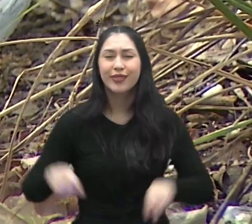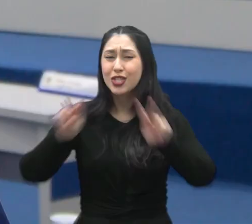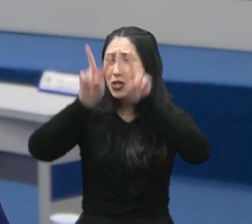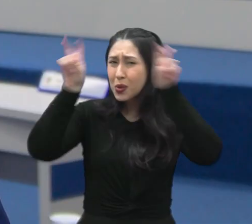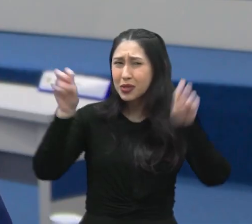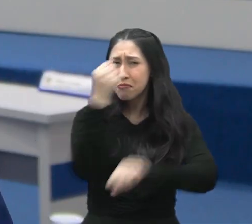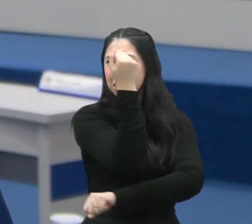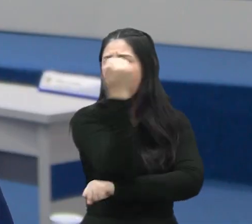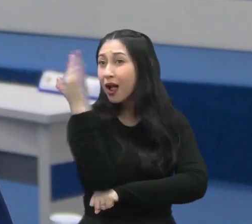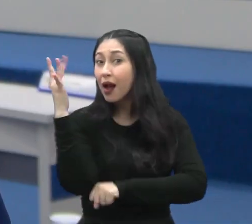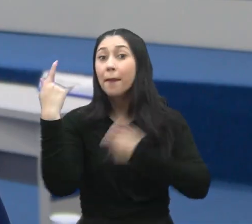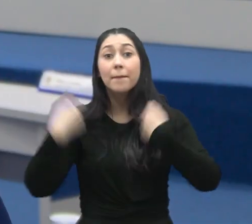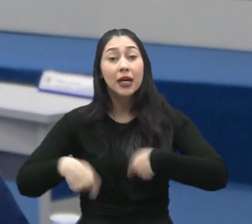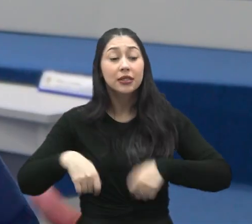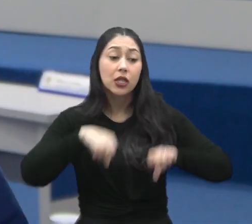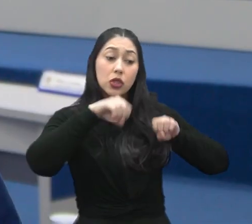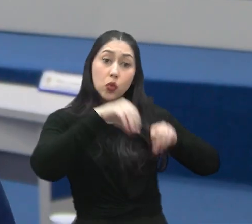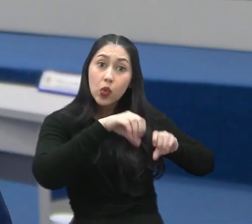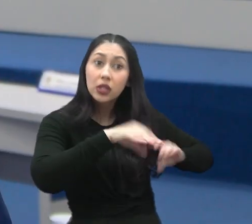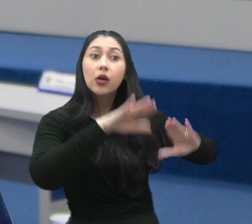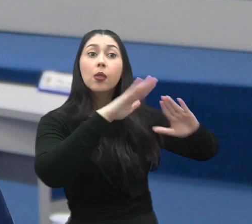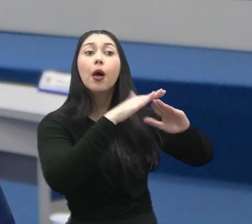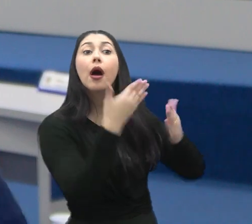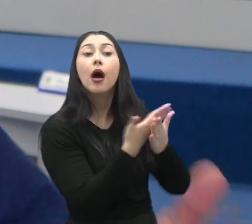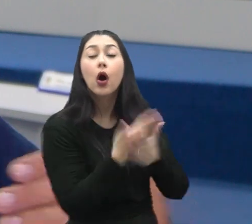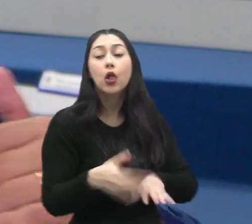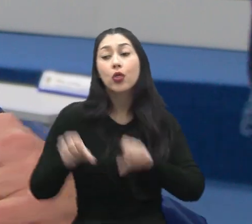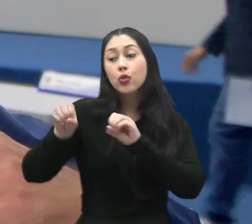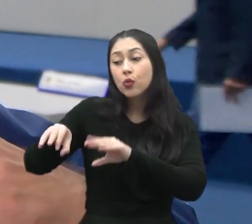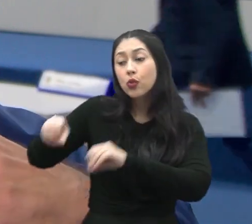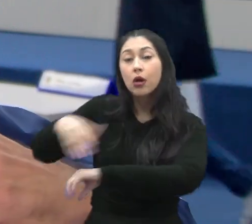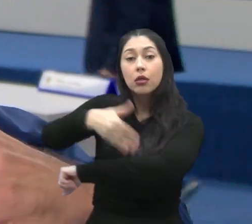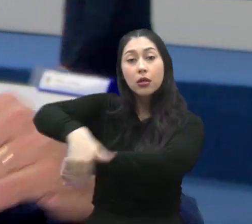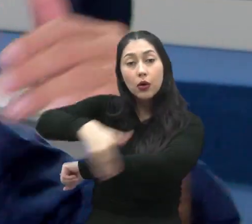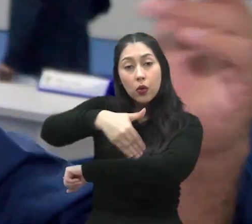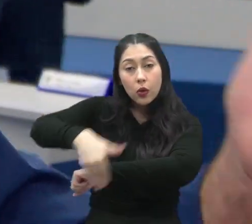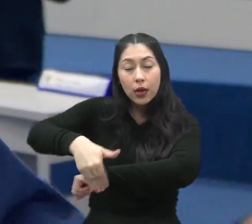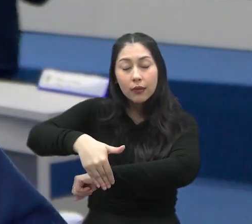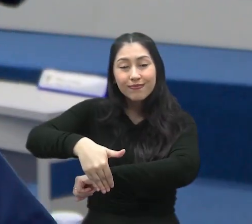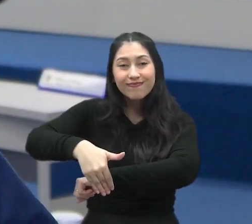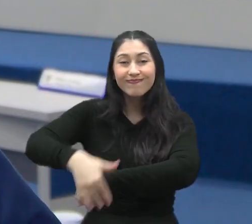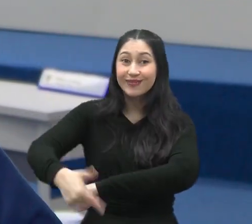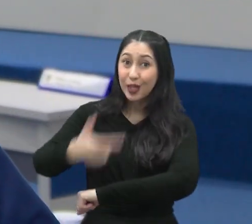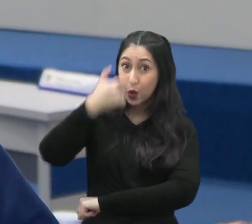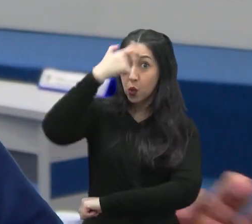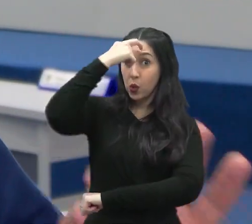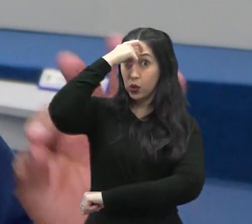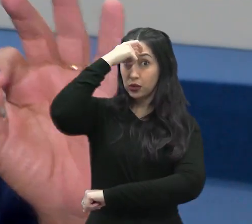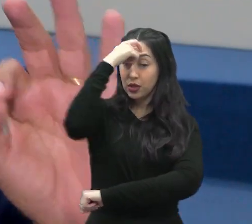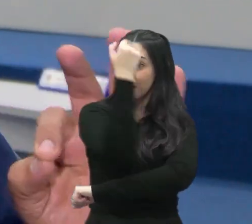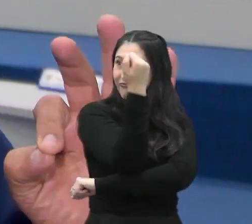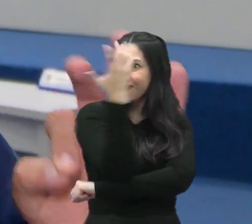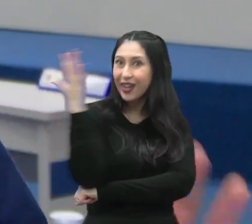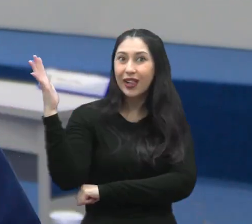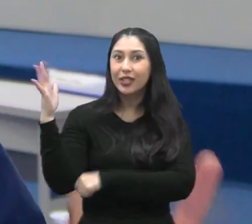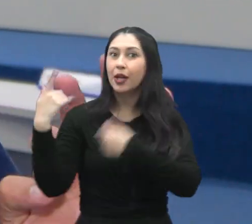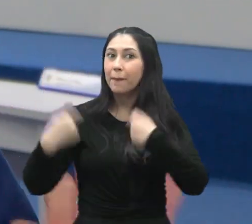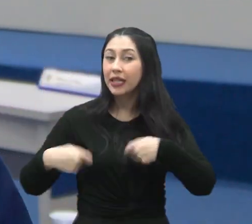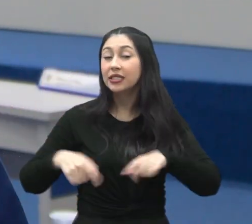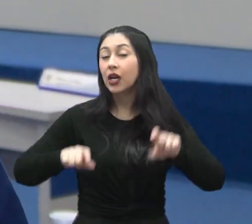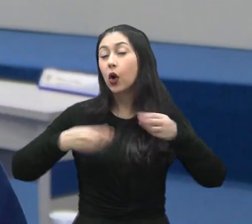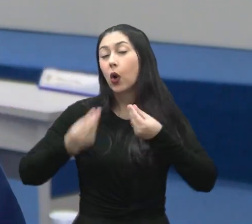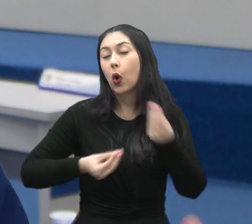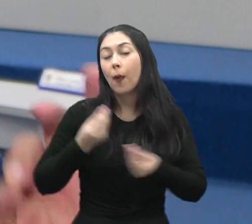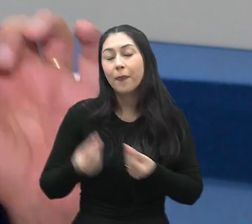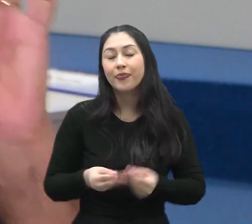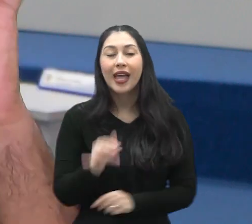ambiente. Falar de meio ambiente é uma questão de educação. Educação na escola, educação na rua. Consciência ecológica